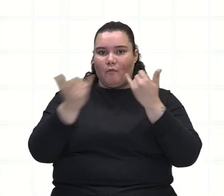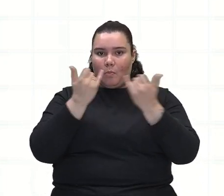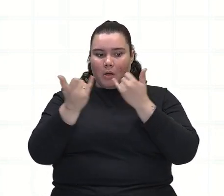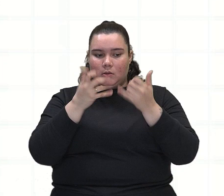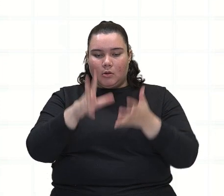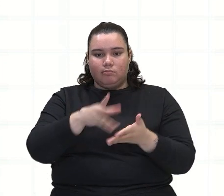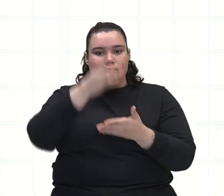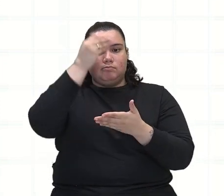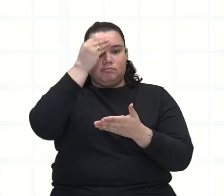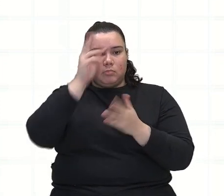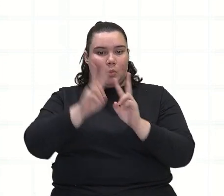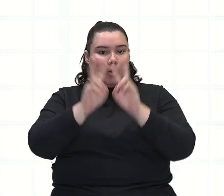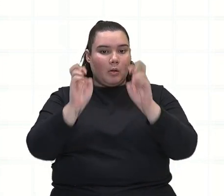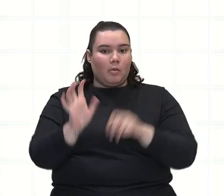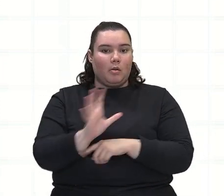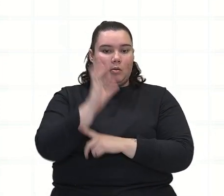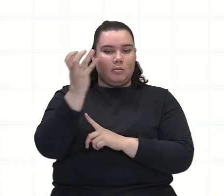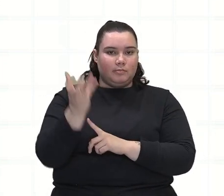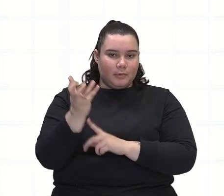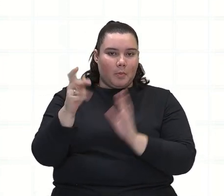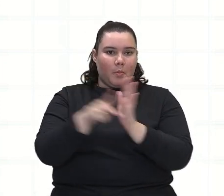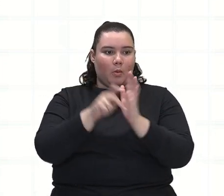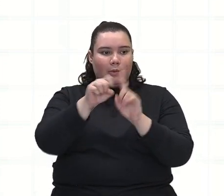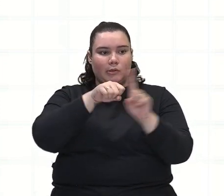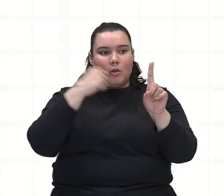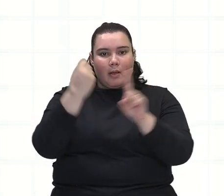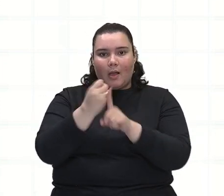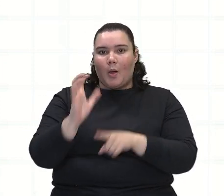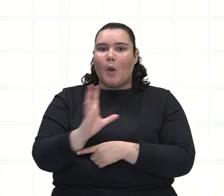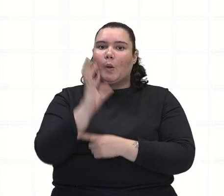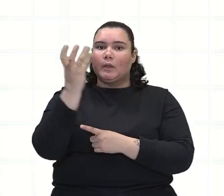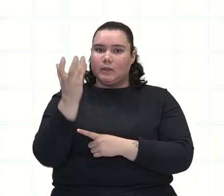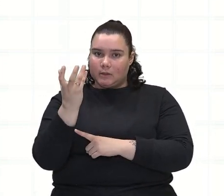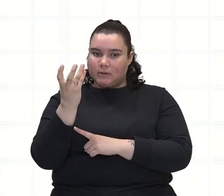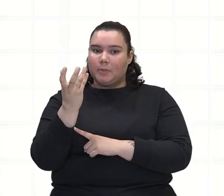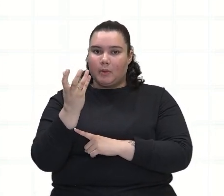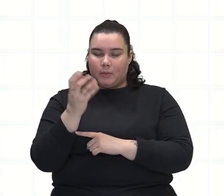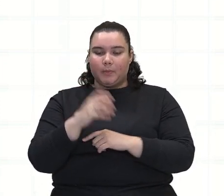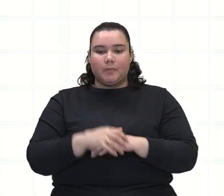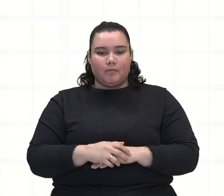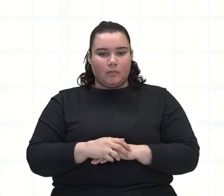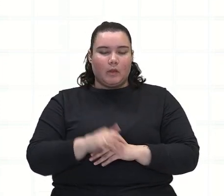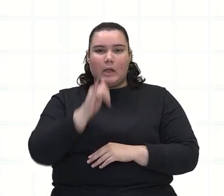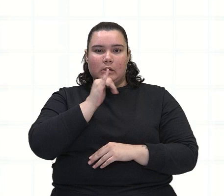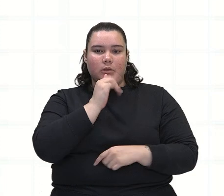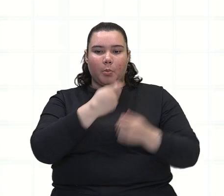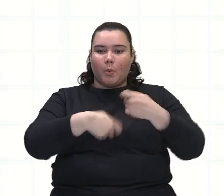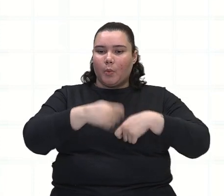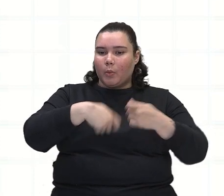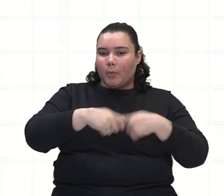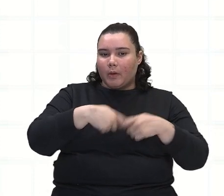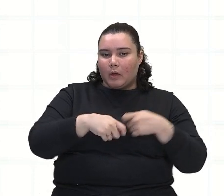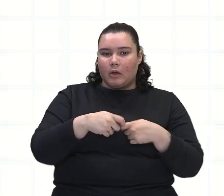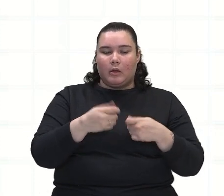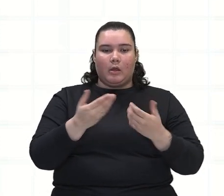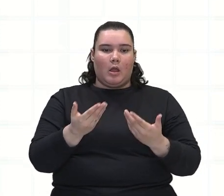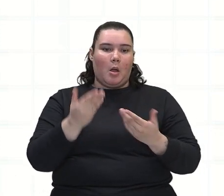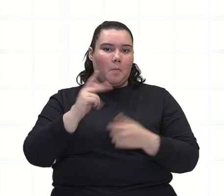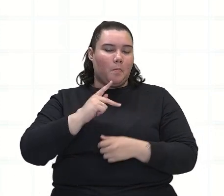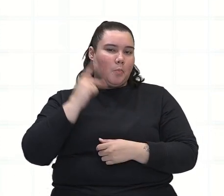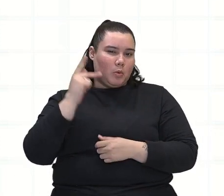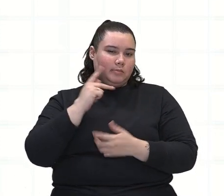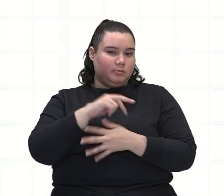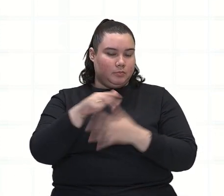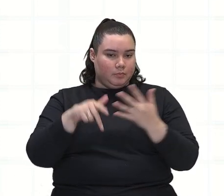sobre assuntos significativos e de interesse da sociedade, né? Parte da economia, da política,